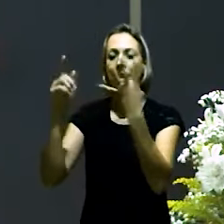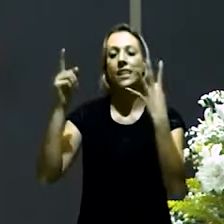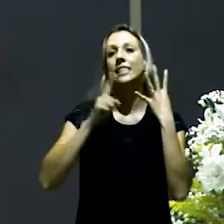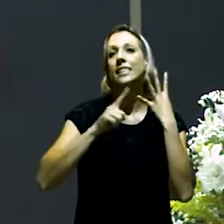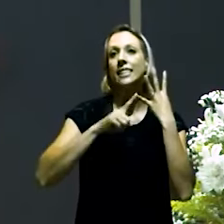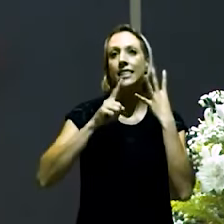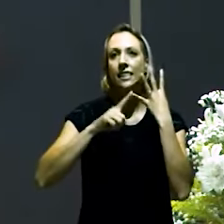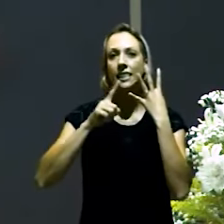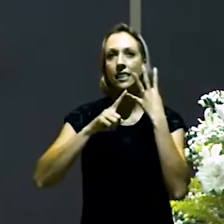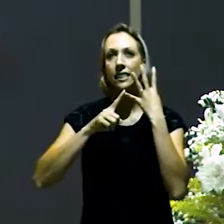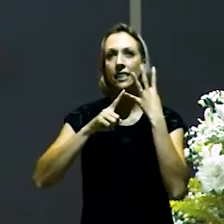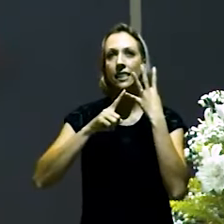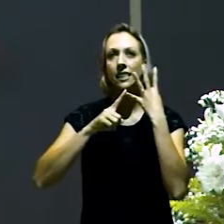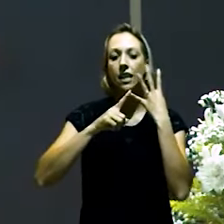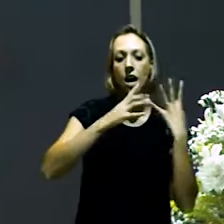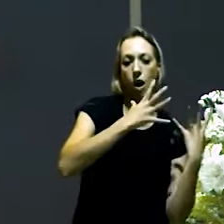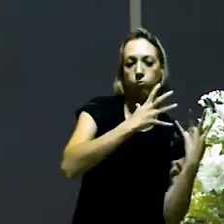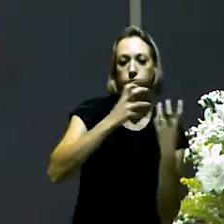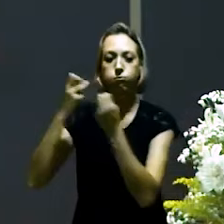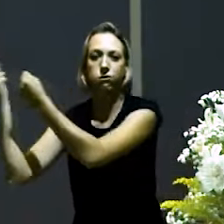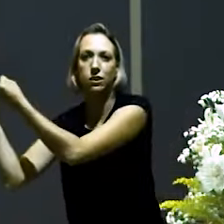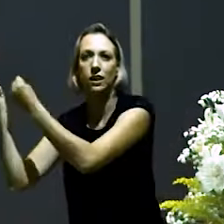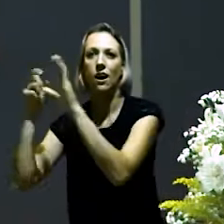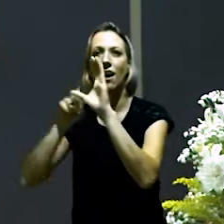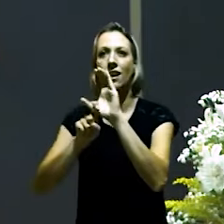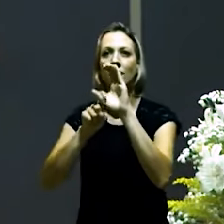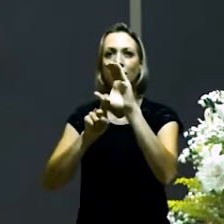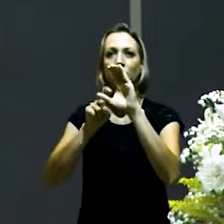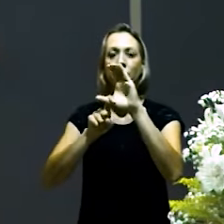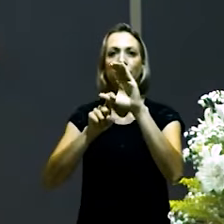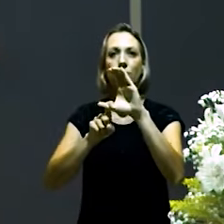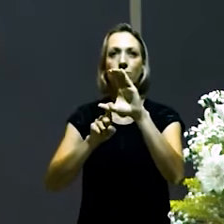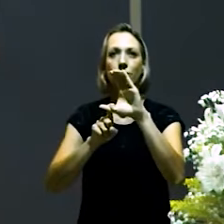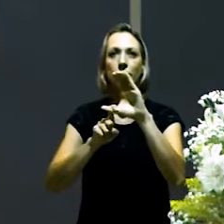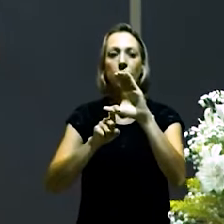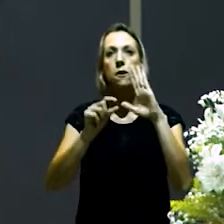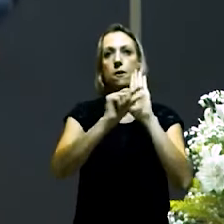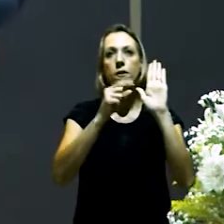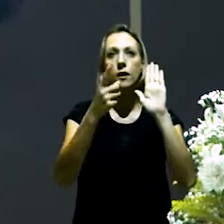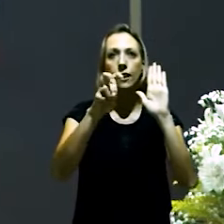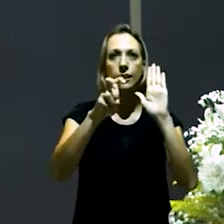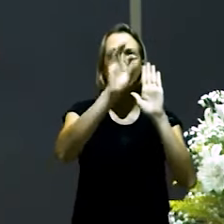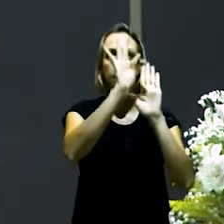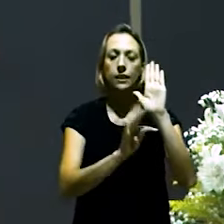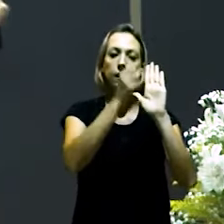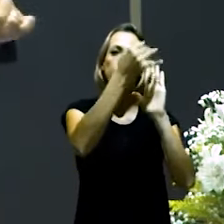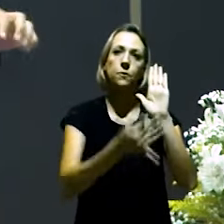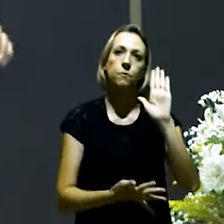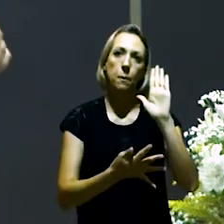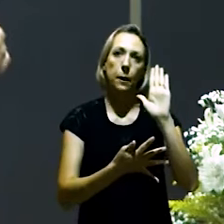Ele removeu do nosso meio, Ele tirou essa dívida. Mas no versículo 15 o texto diz assim: mas Ele foi